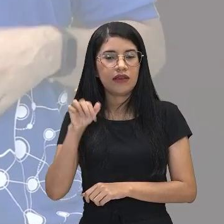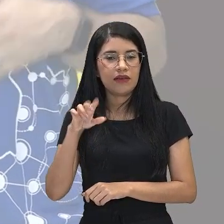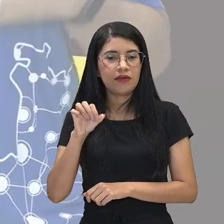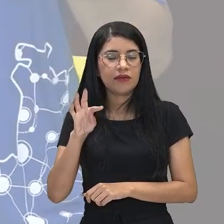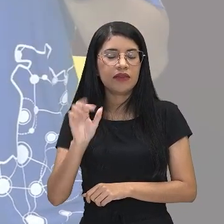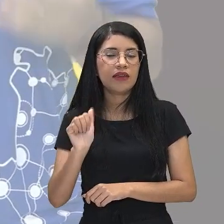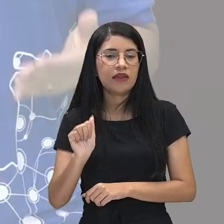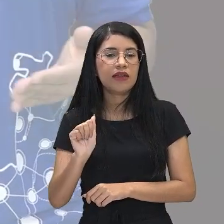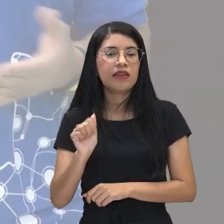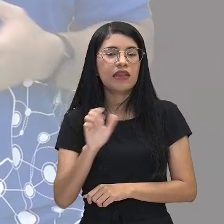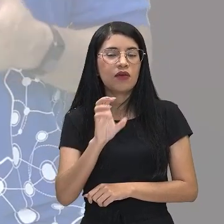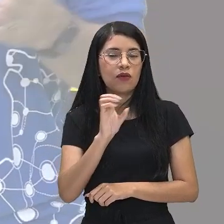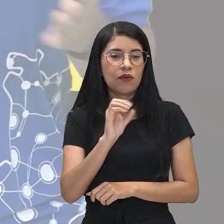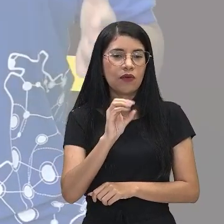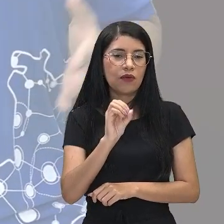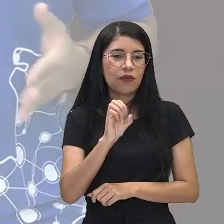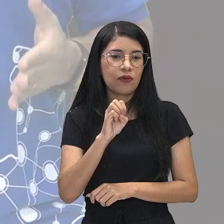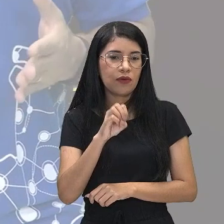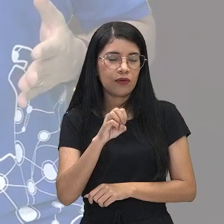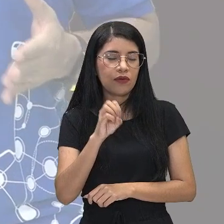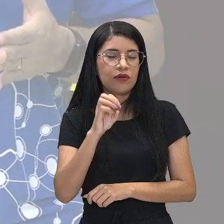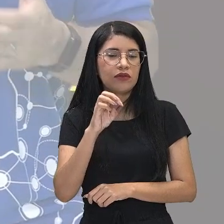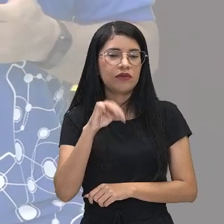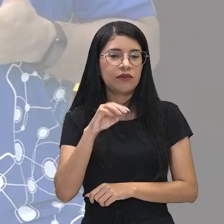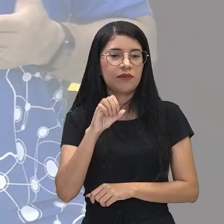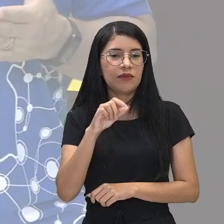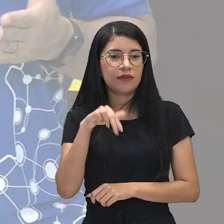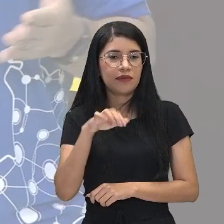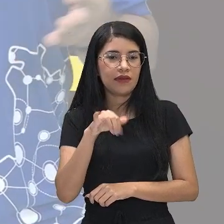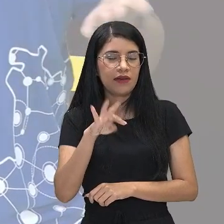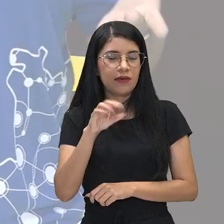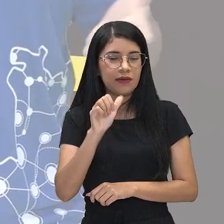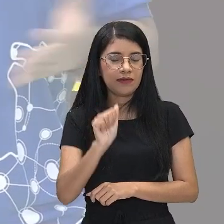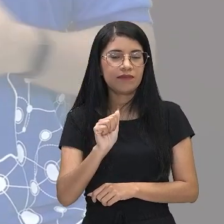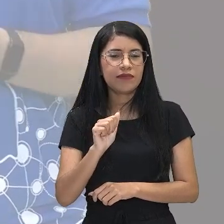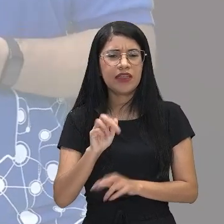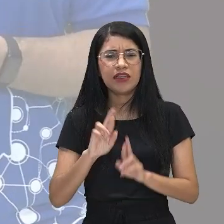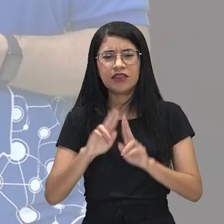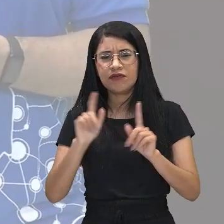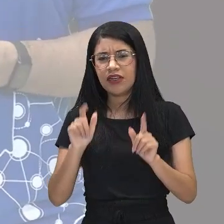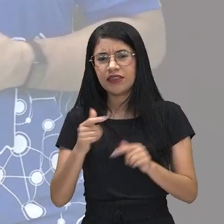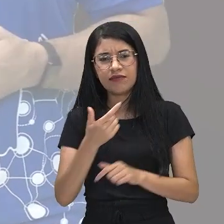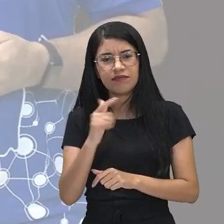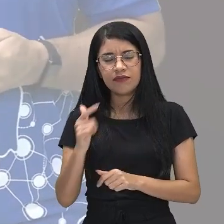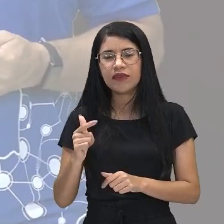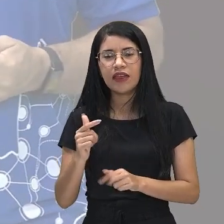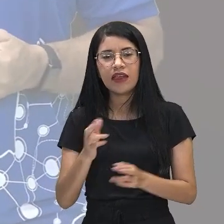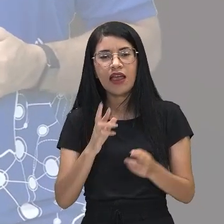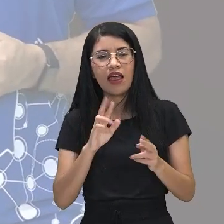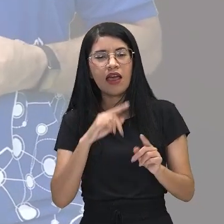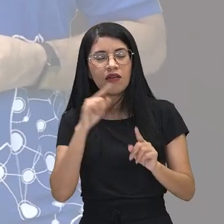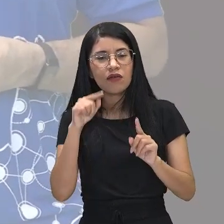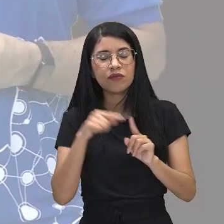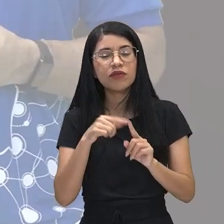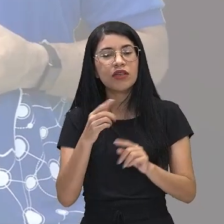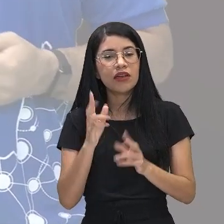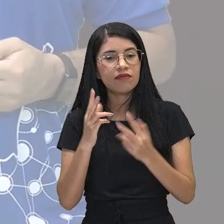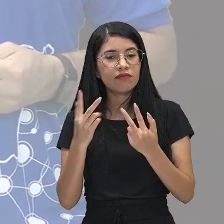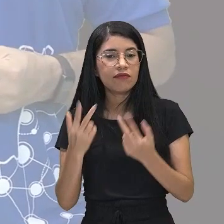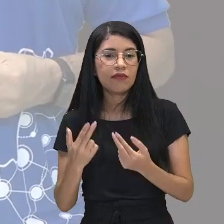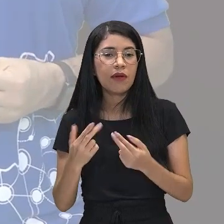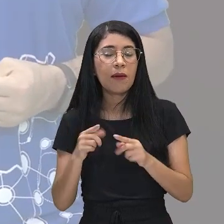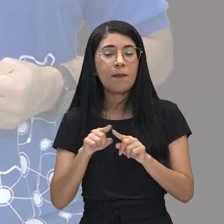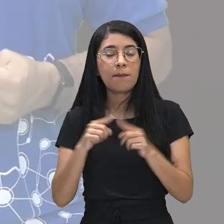os cosmonautas. Qual a diferença, professor? Ao fim e ao cabo, tinha basicamente a mesma função. Mas nesse momento, até